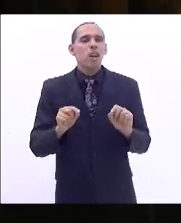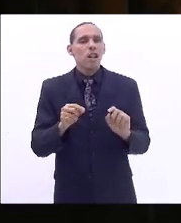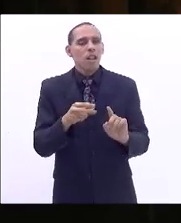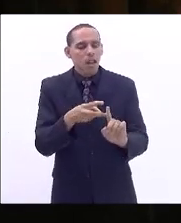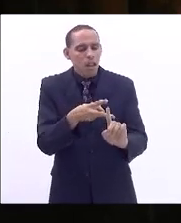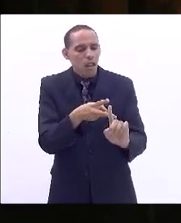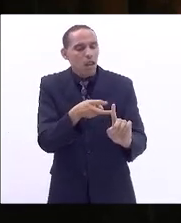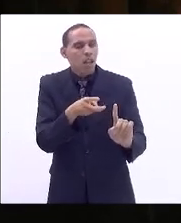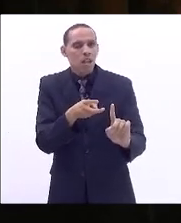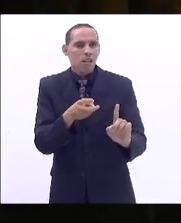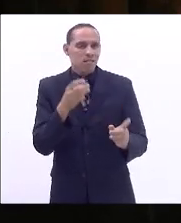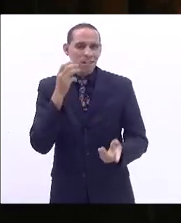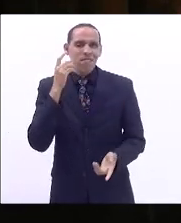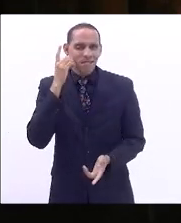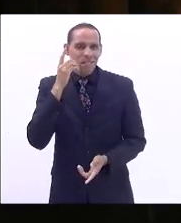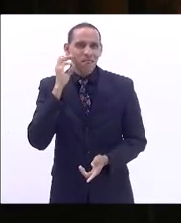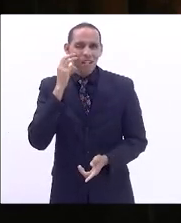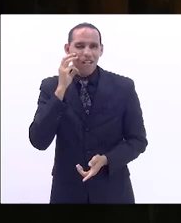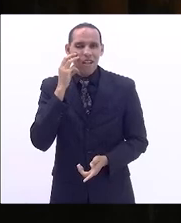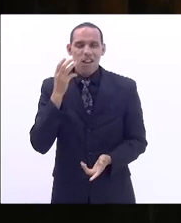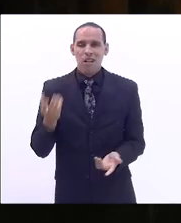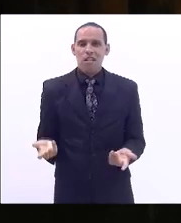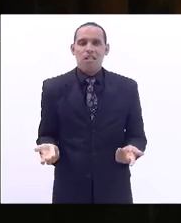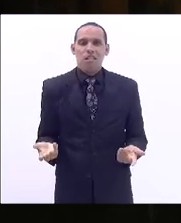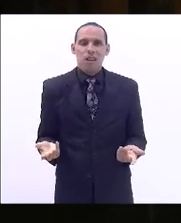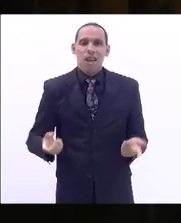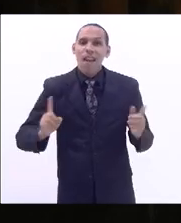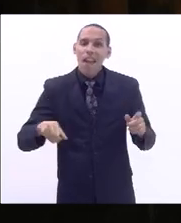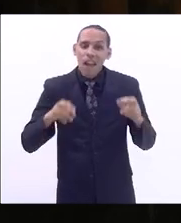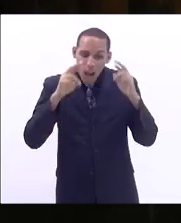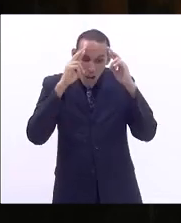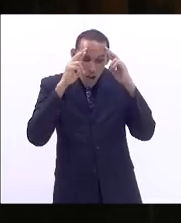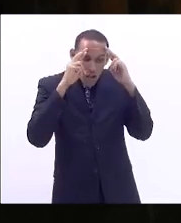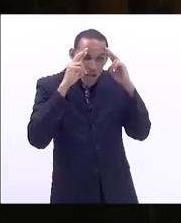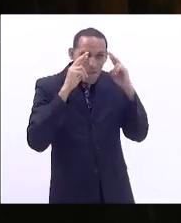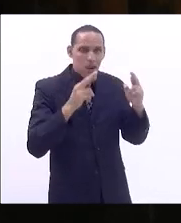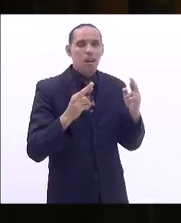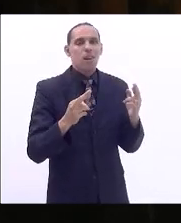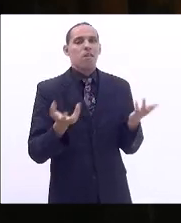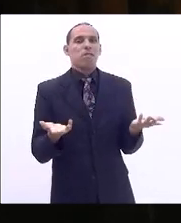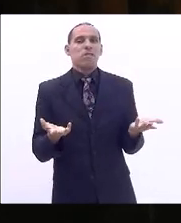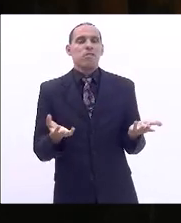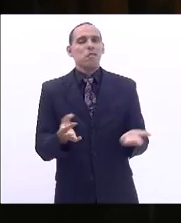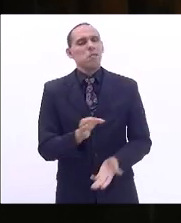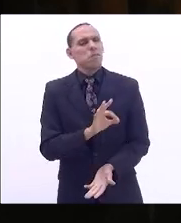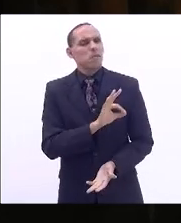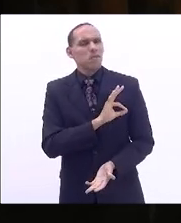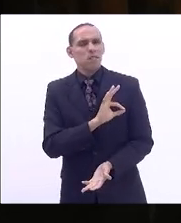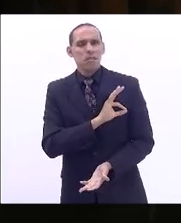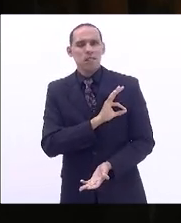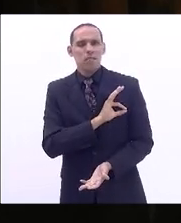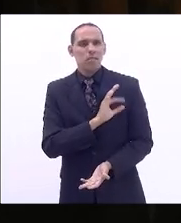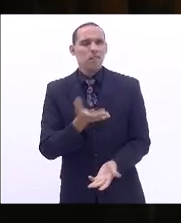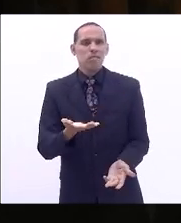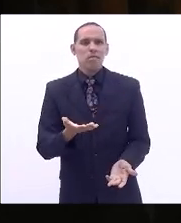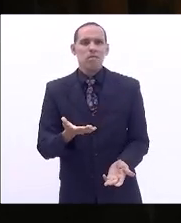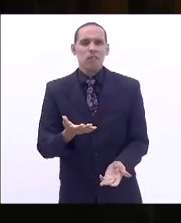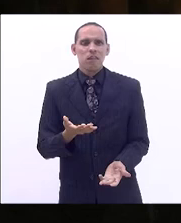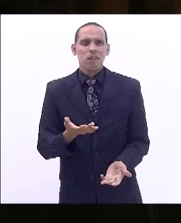reconhecimento Deputado waldeck estamos falando de respeito com nossos agentes da Segurança Pública